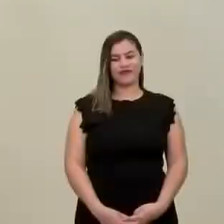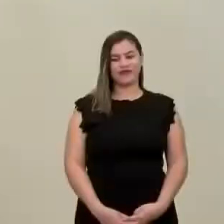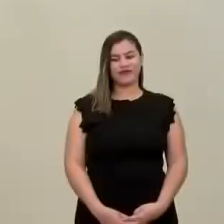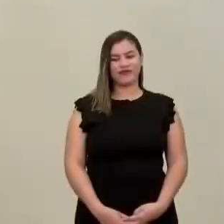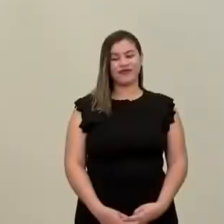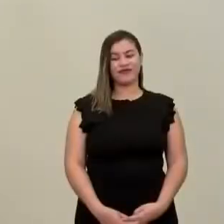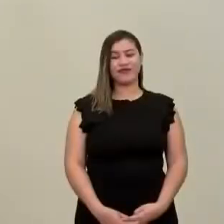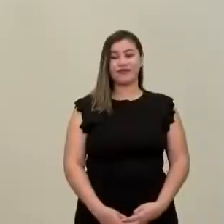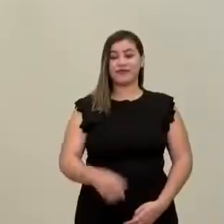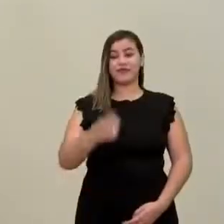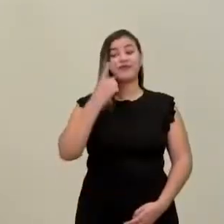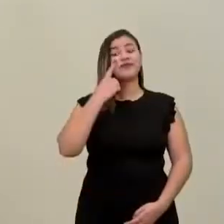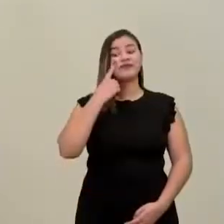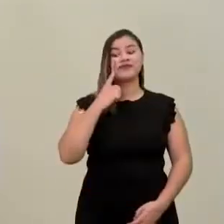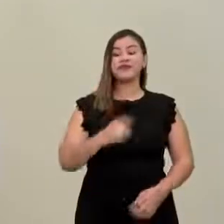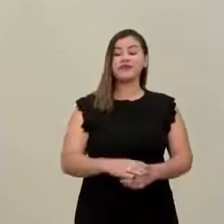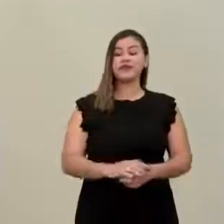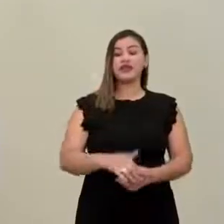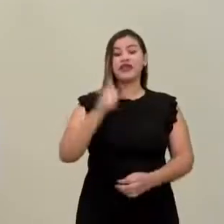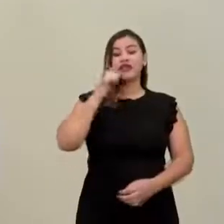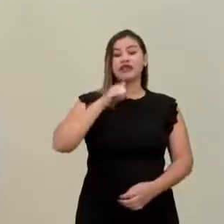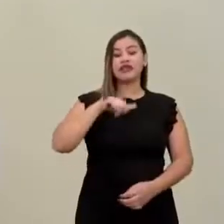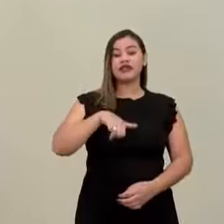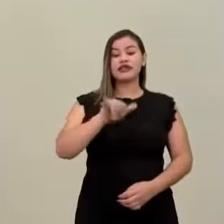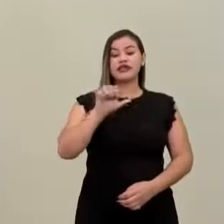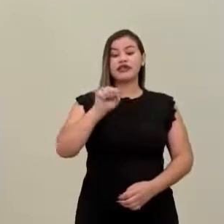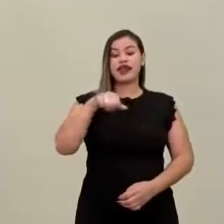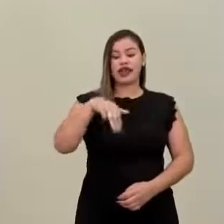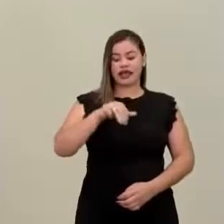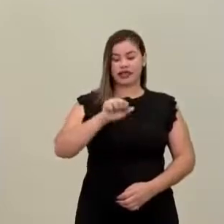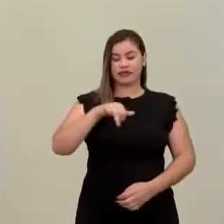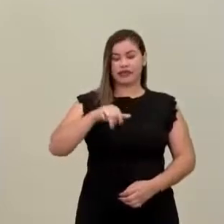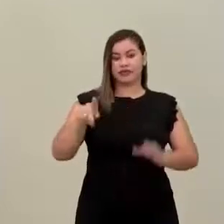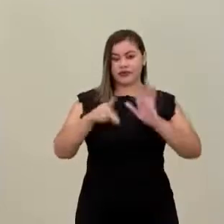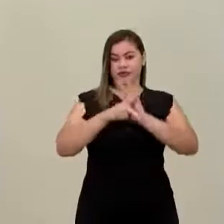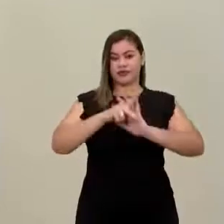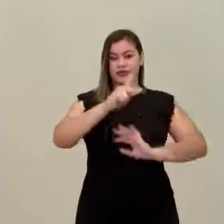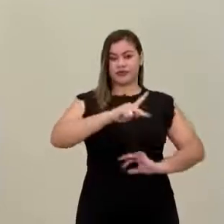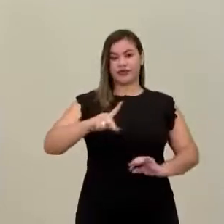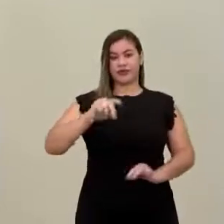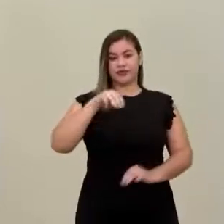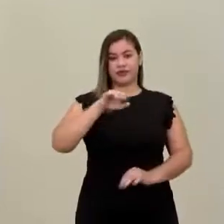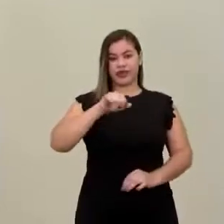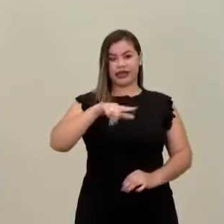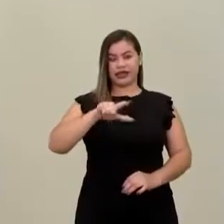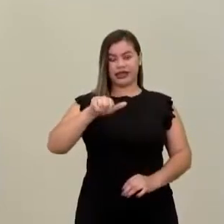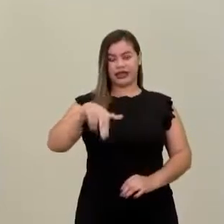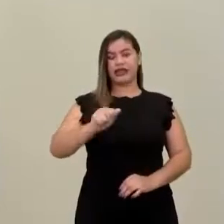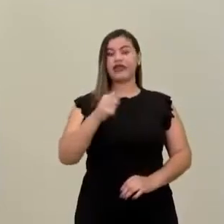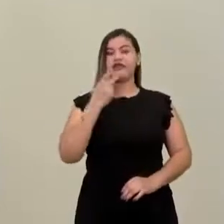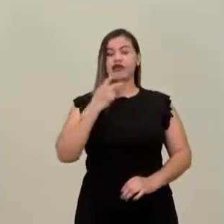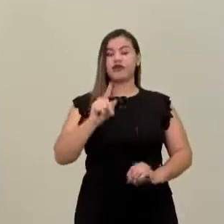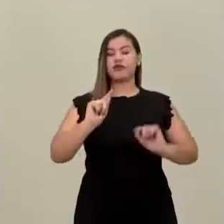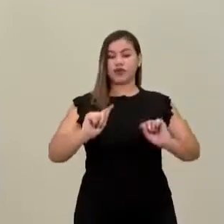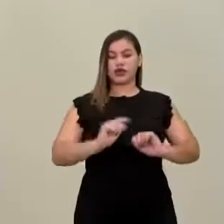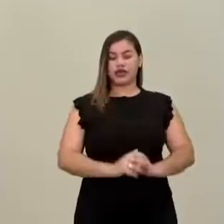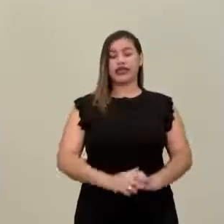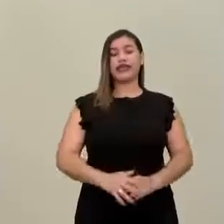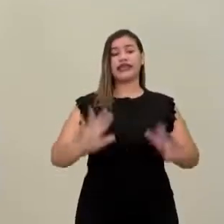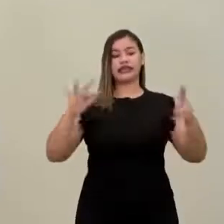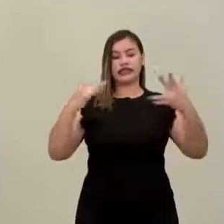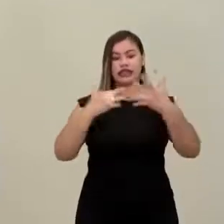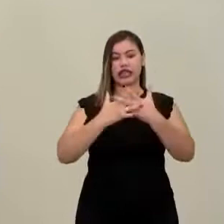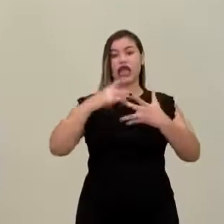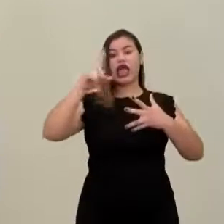Vamos lá? Yasmin Braga, da Promilena. Cidadania seria fazer parte